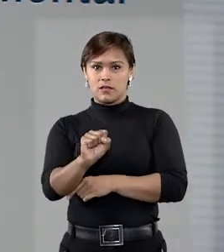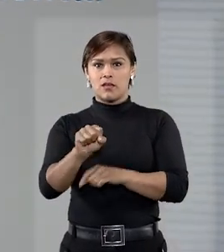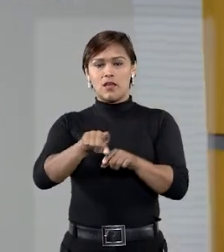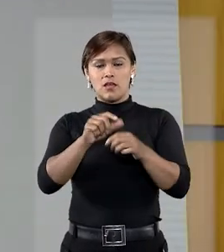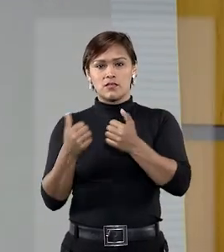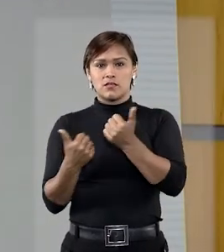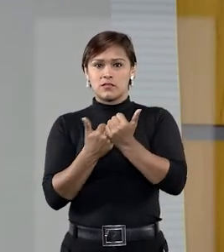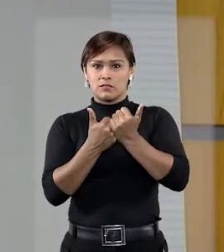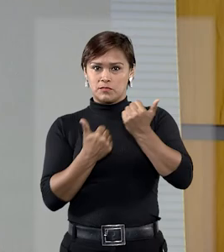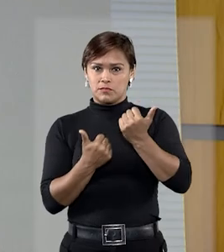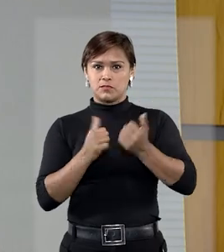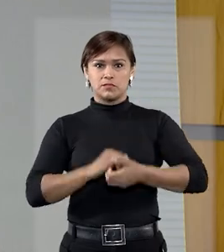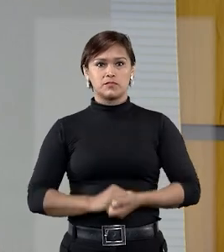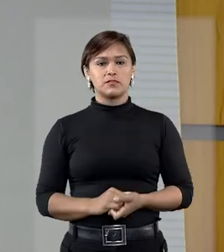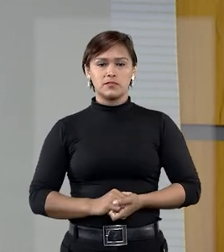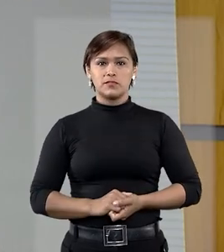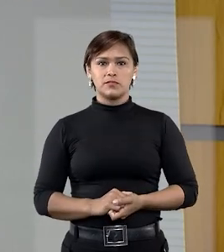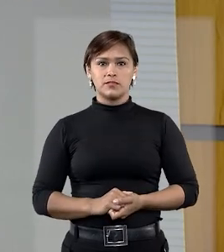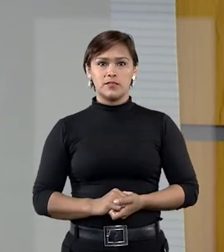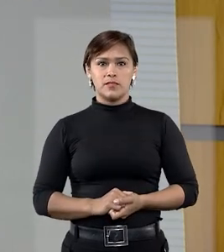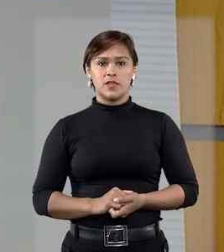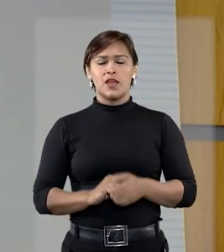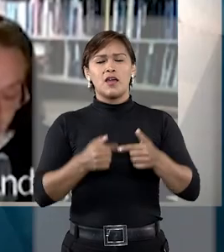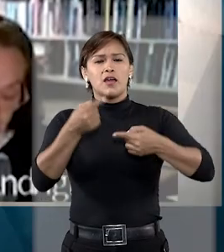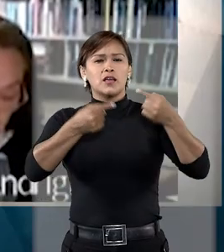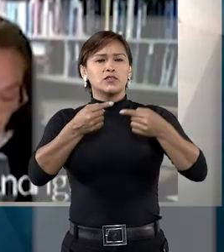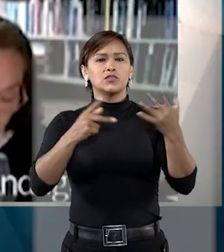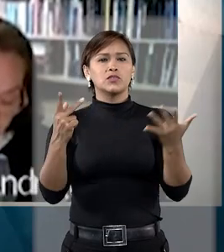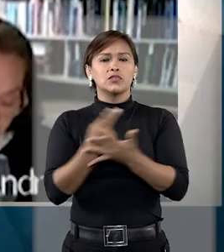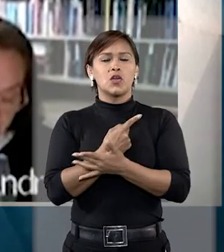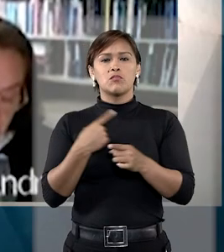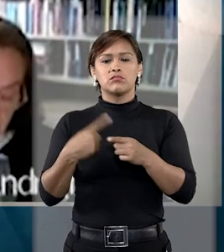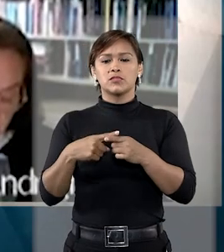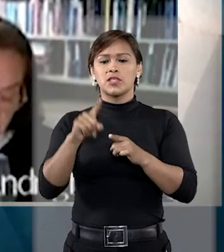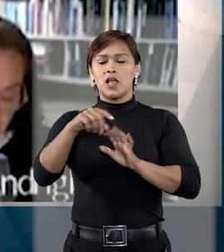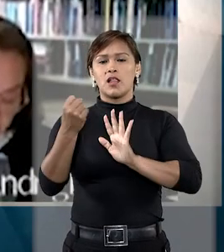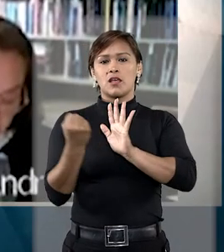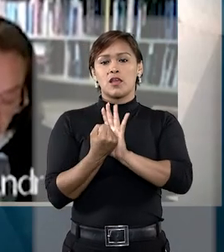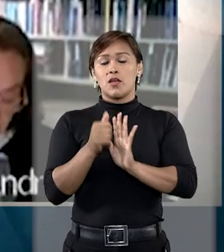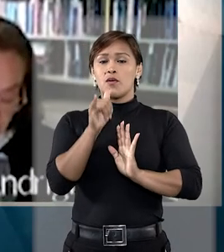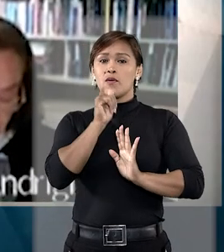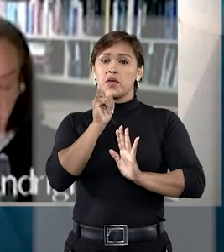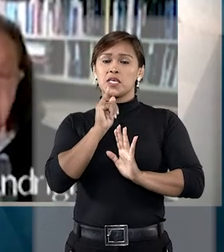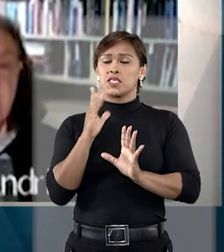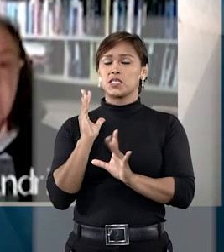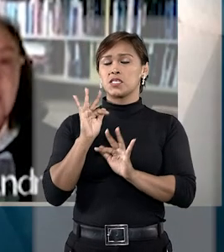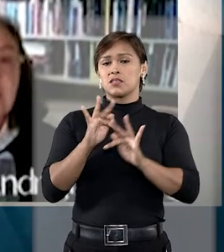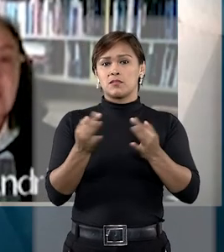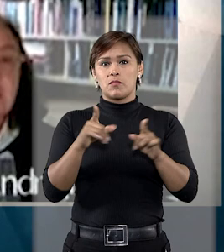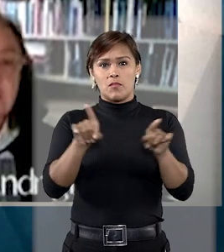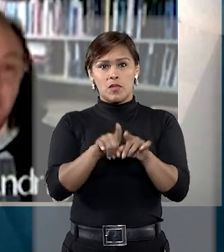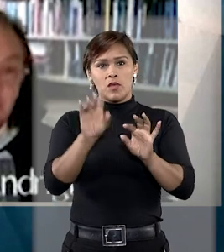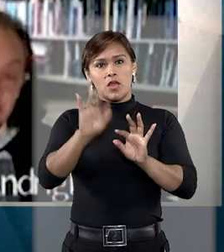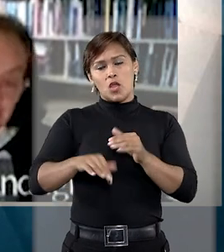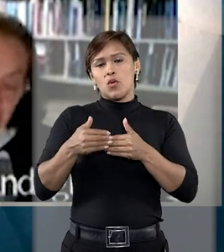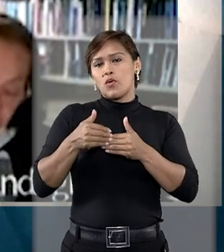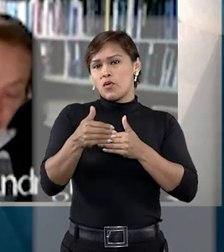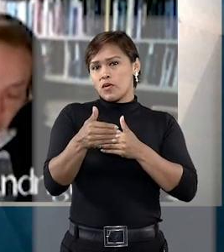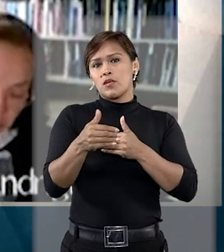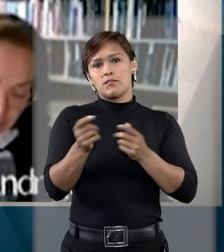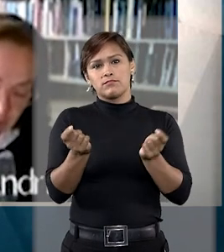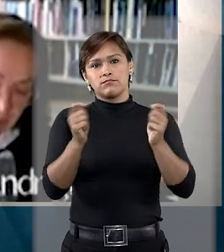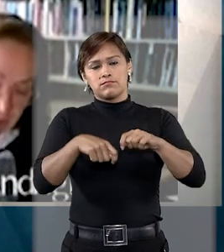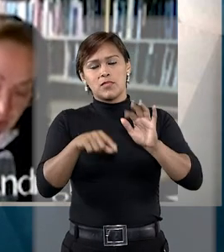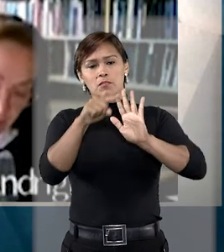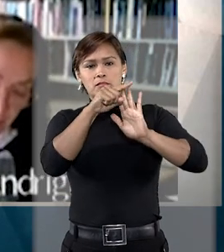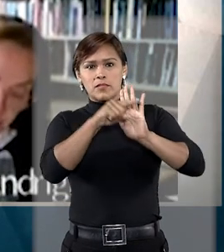Saúde Suplementar, a ANS. A discussão é se ela é taxativa ou exemplificativa e, consequentemente, haverá